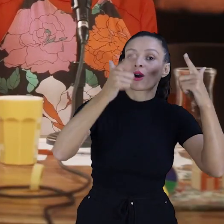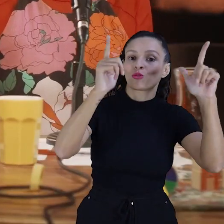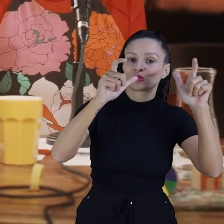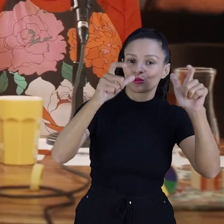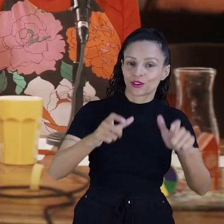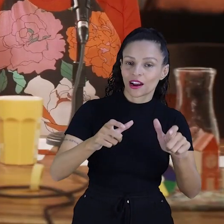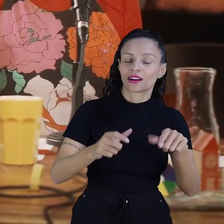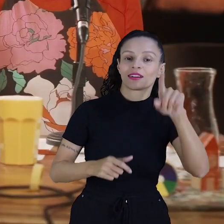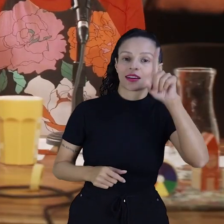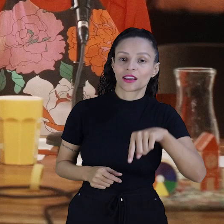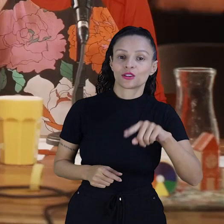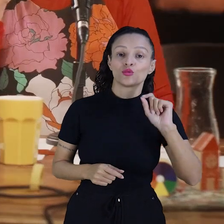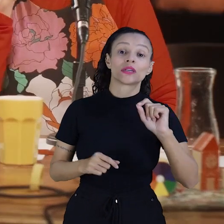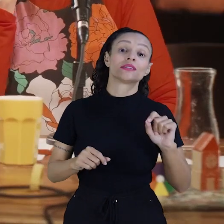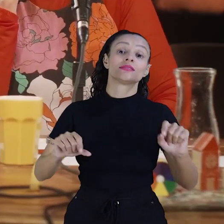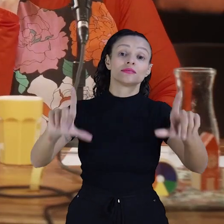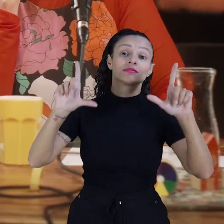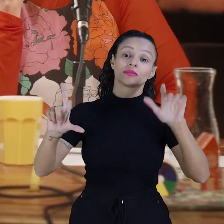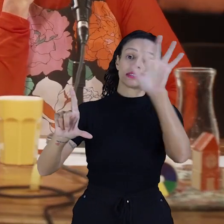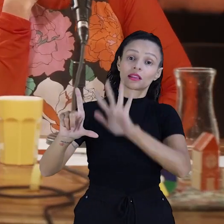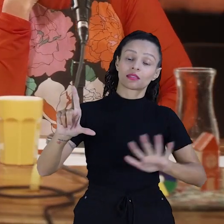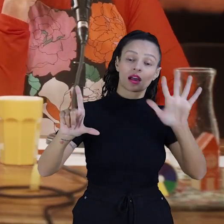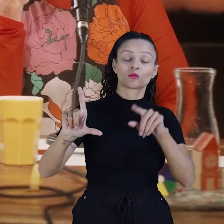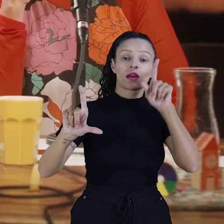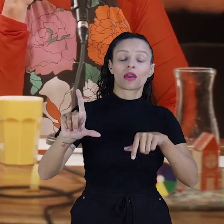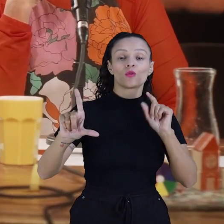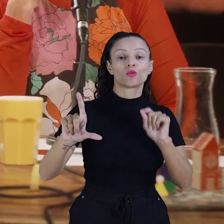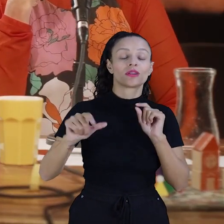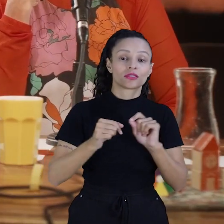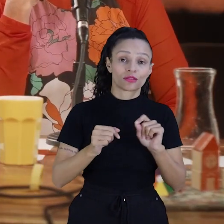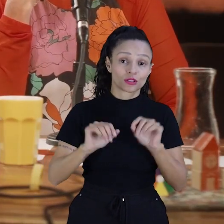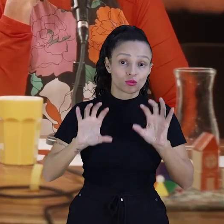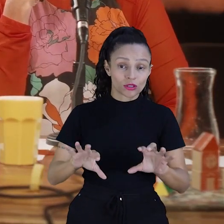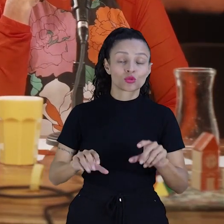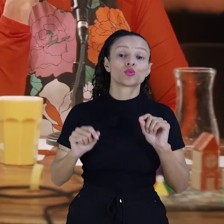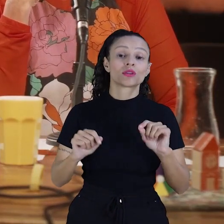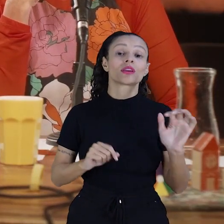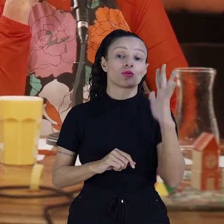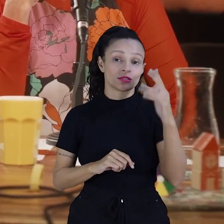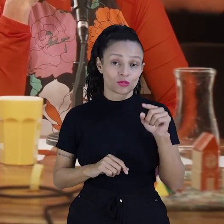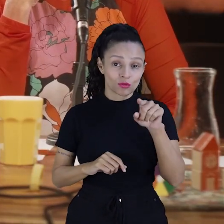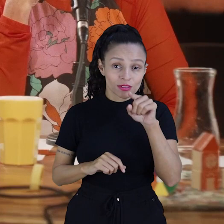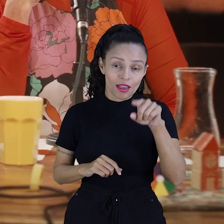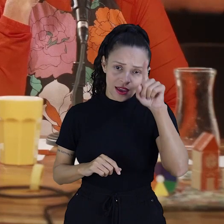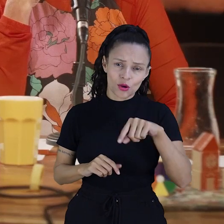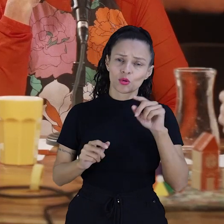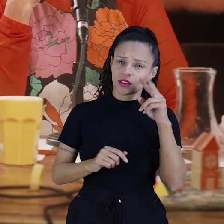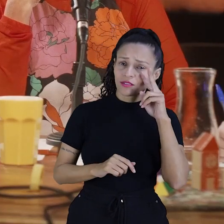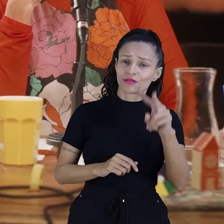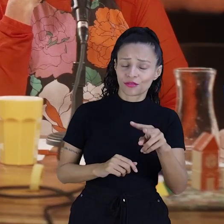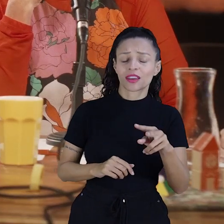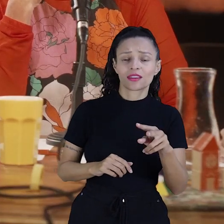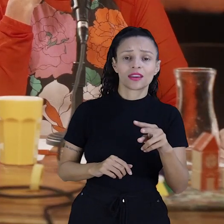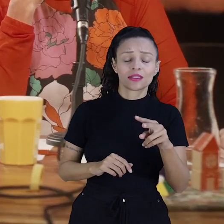Daí vem a ideia de que cenário é esse, né? O que a gente está fazendo com isso? Quer dizer, o que aconteceu com você é aquilo que a gente vê